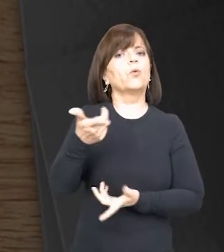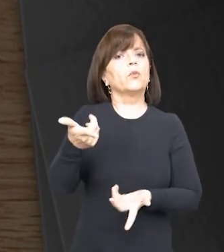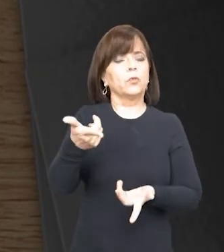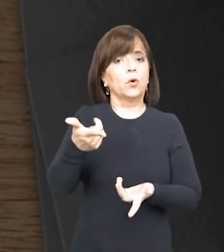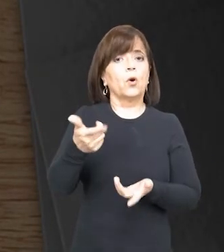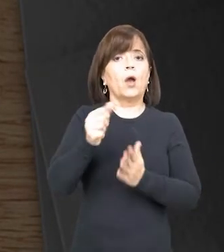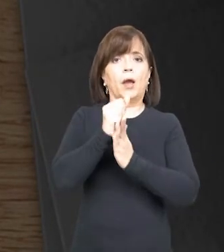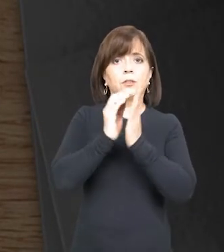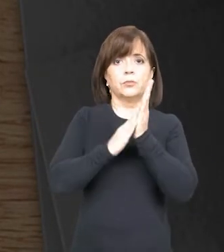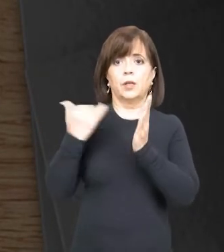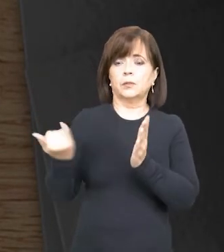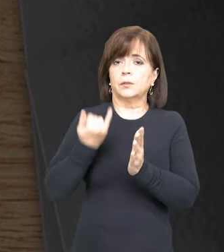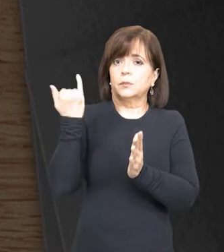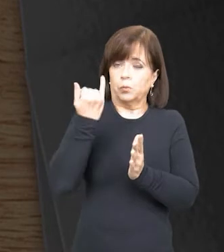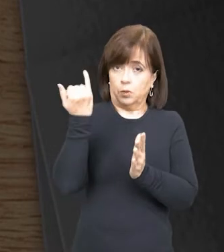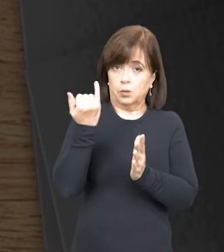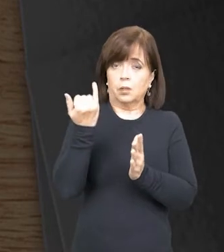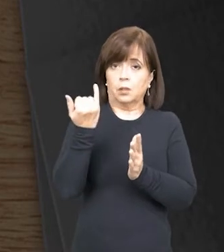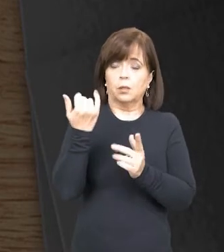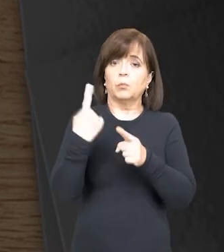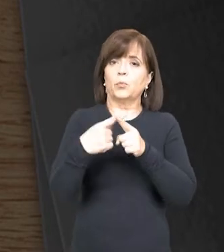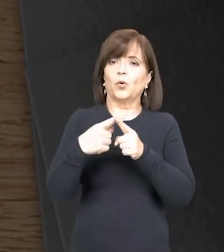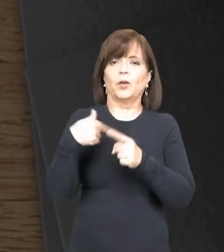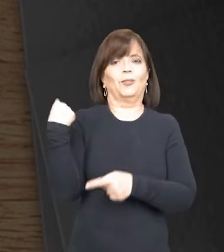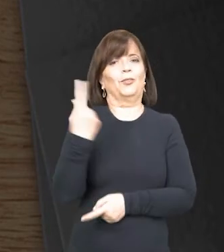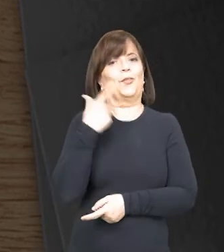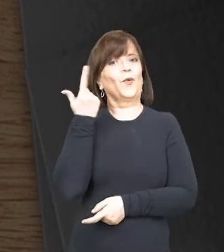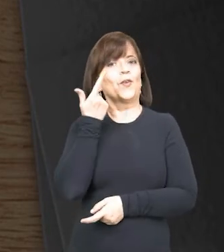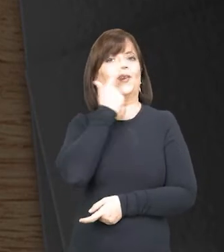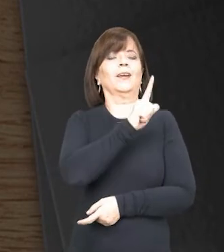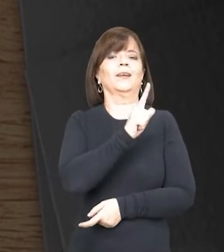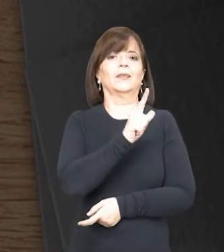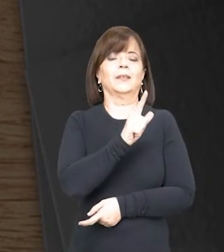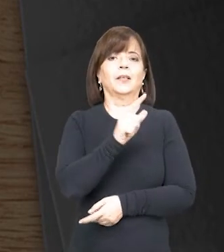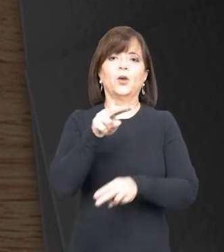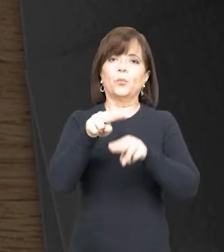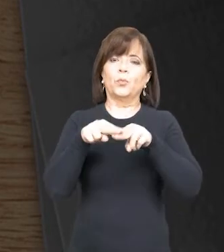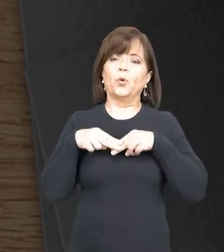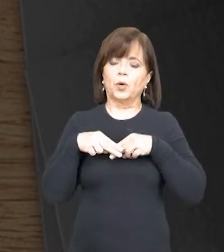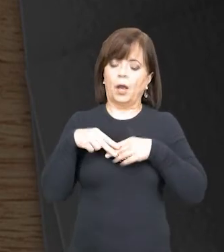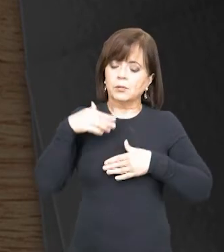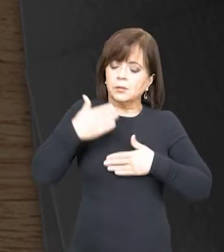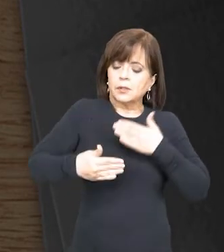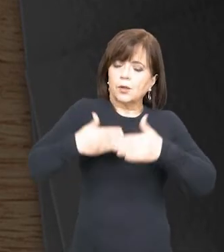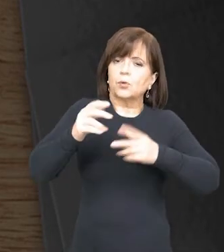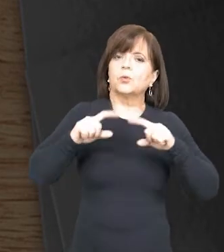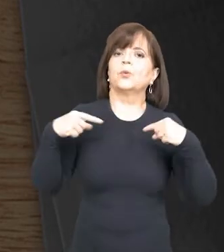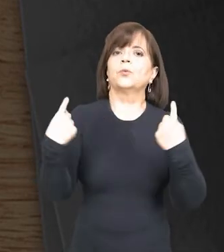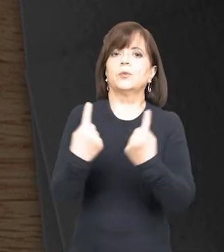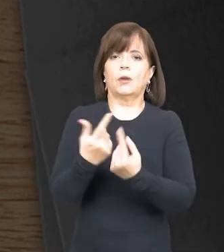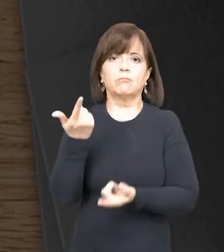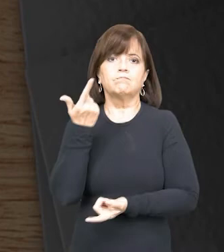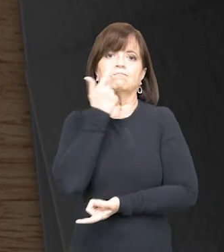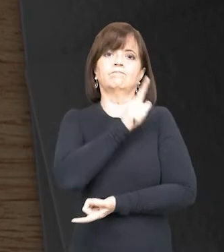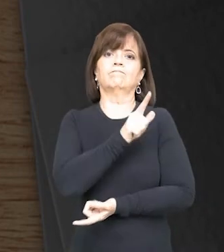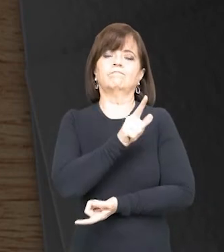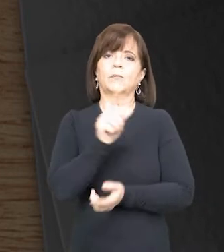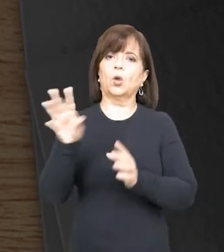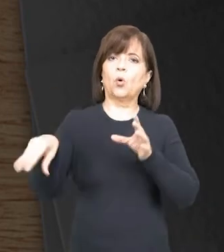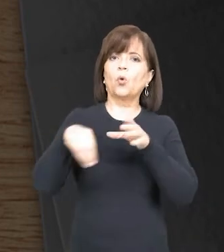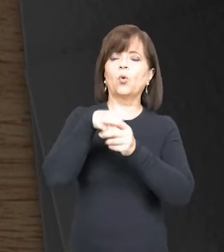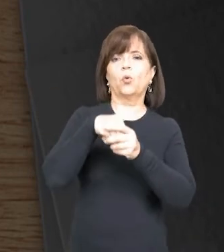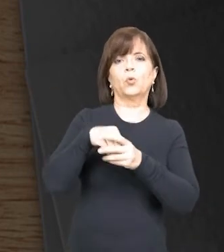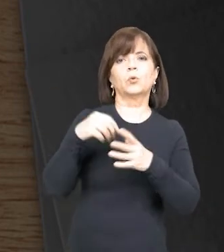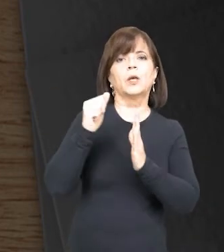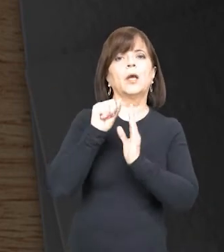atividade essencial, que foi um ganho enorme, né, em decorrência dessa sequência de reuniões. Resta que a